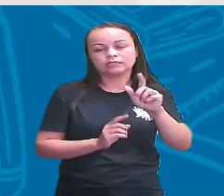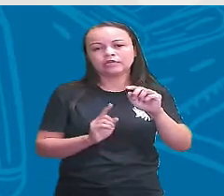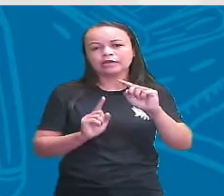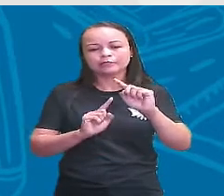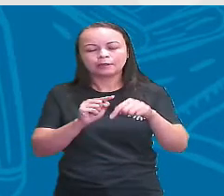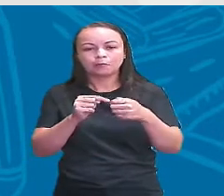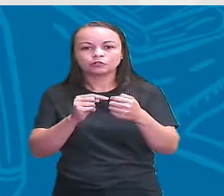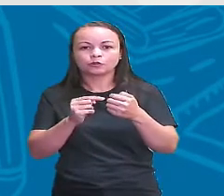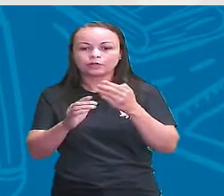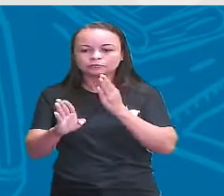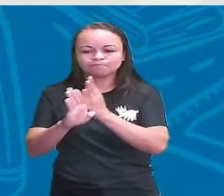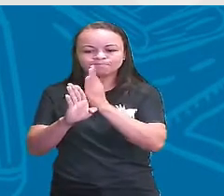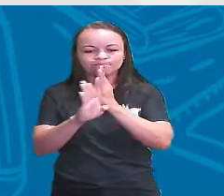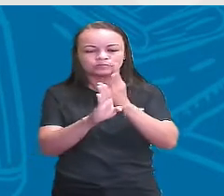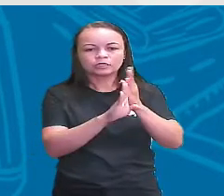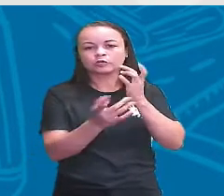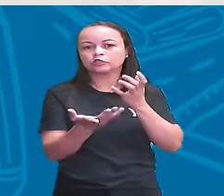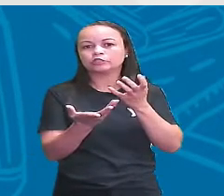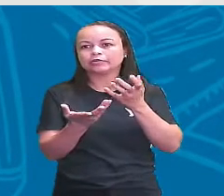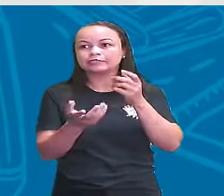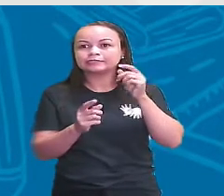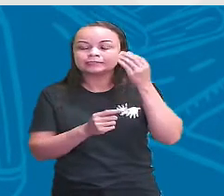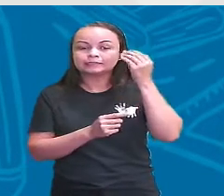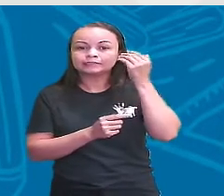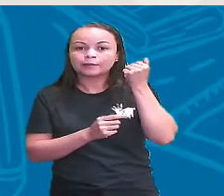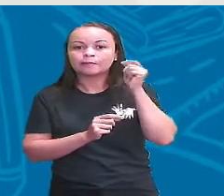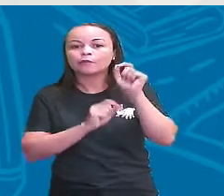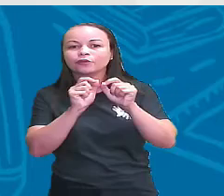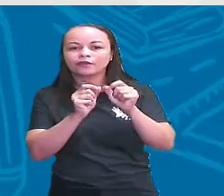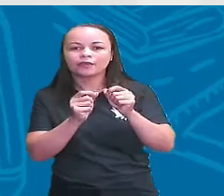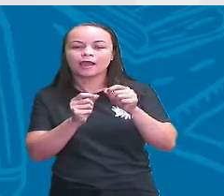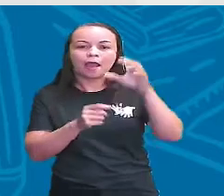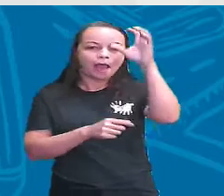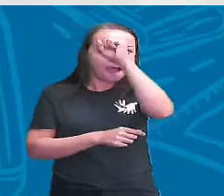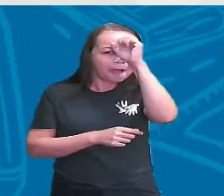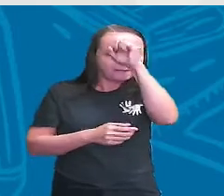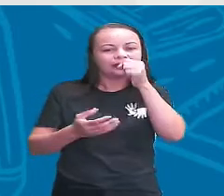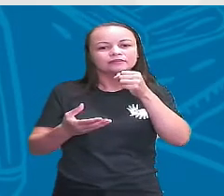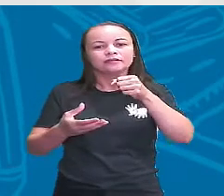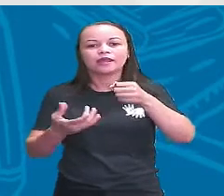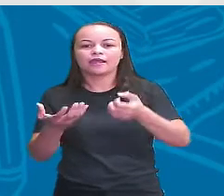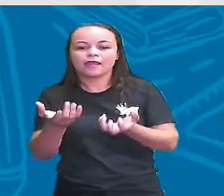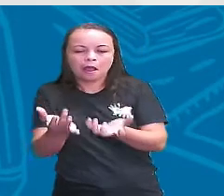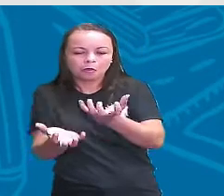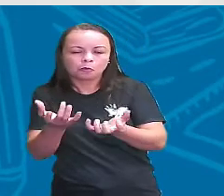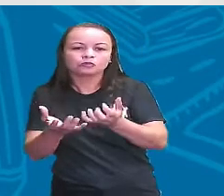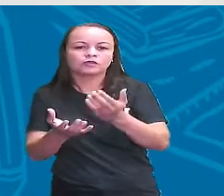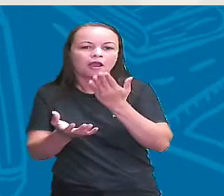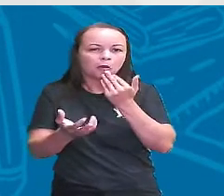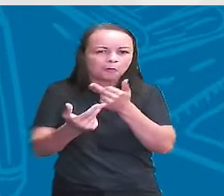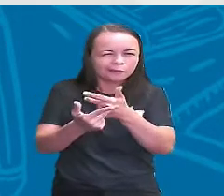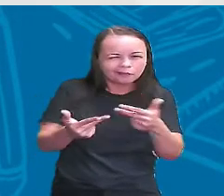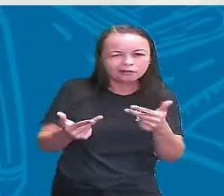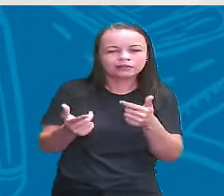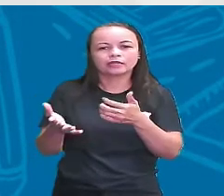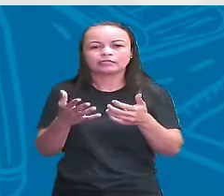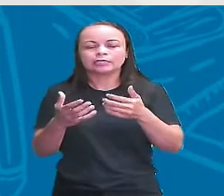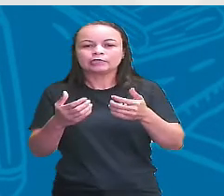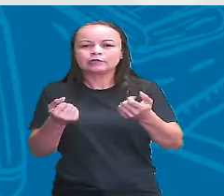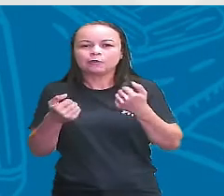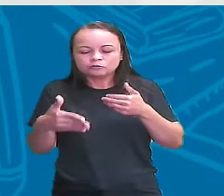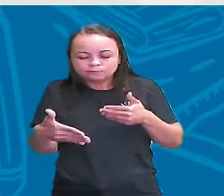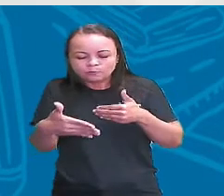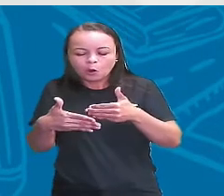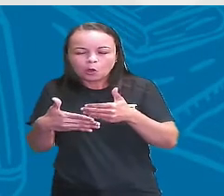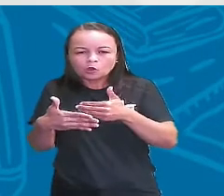começar a descobrir que eles podem conseguir cozinhar os alimentos, certo? Que eles podem se aquecer do frio com aquele fogo. Então, ó, o homem